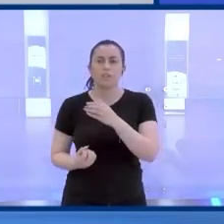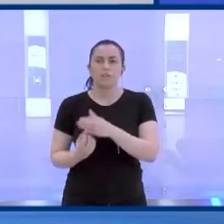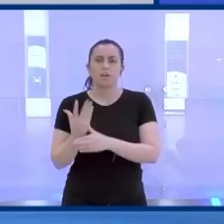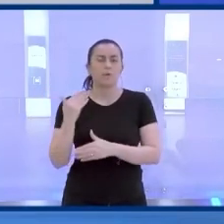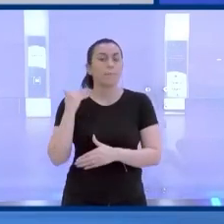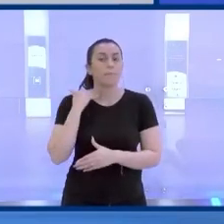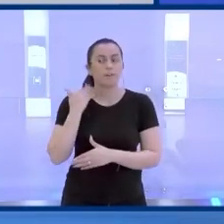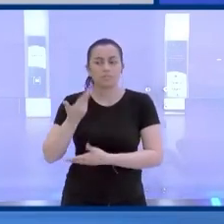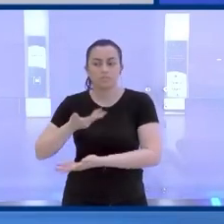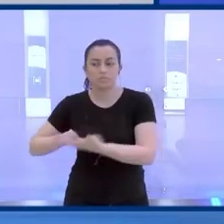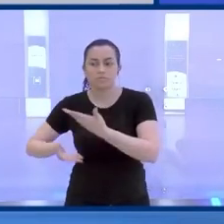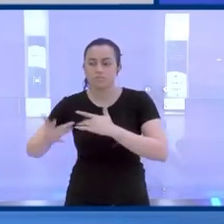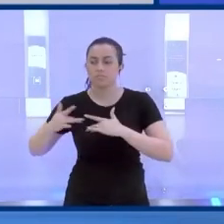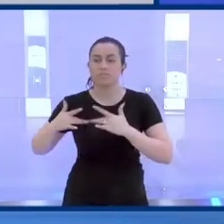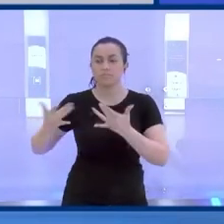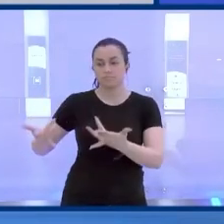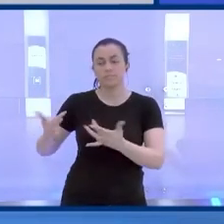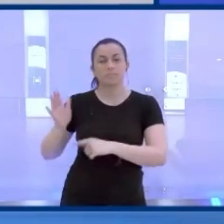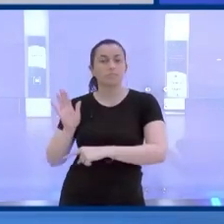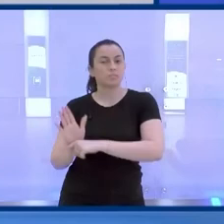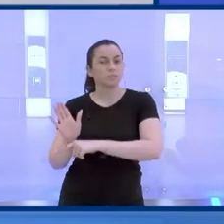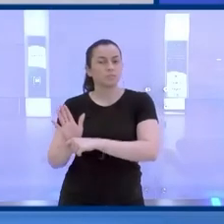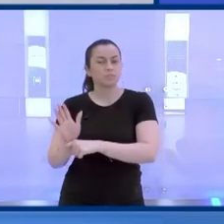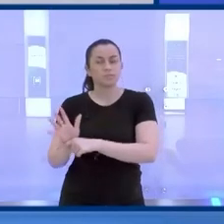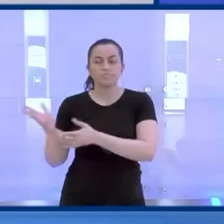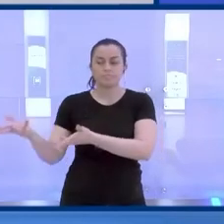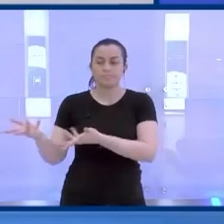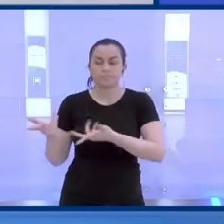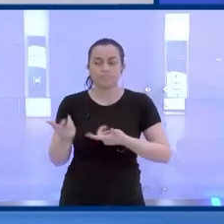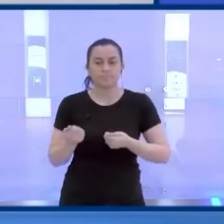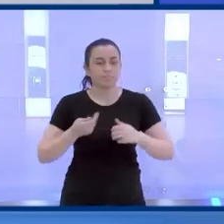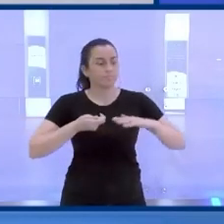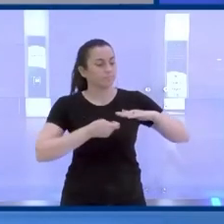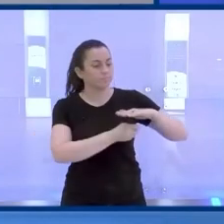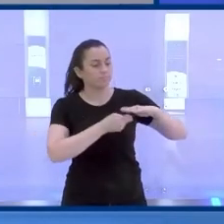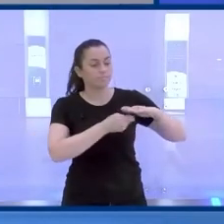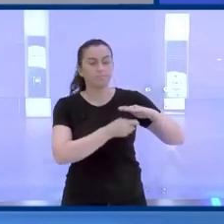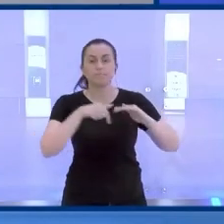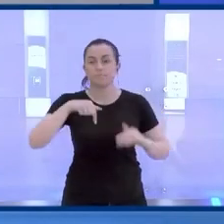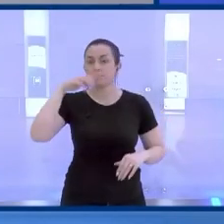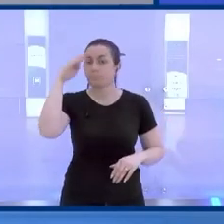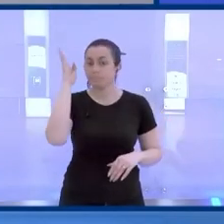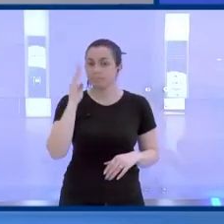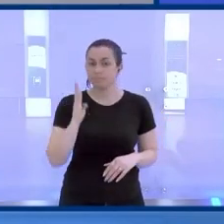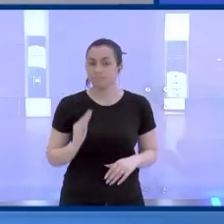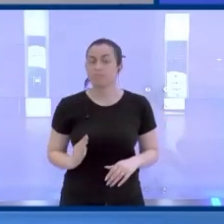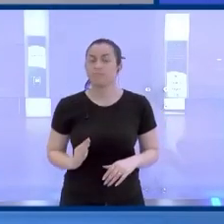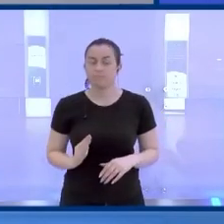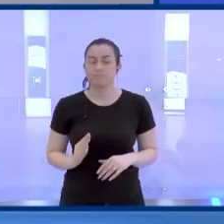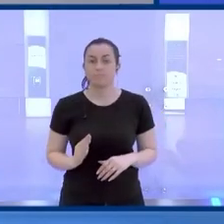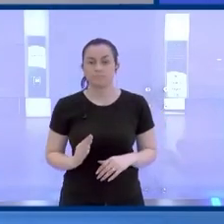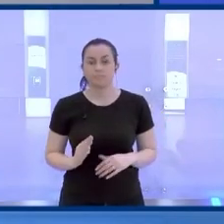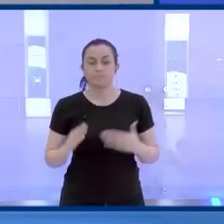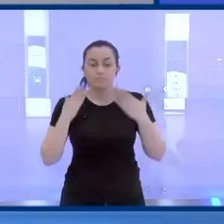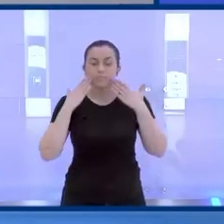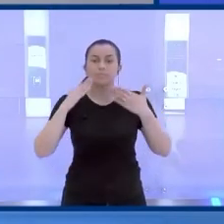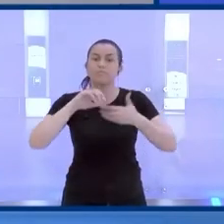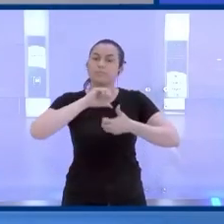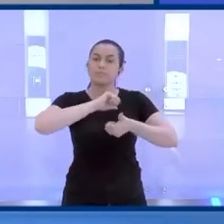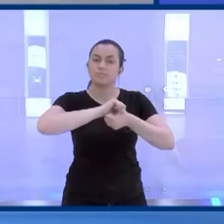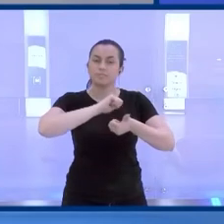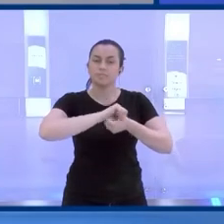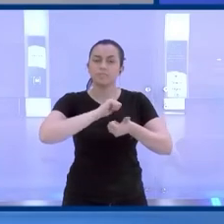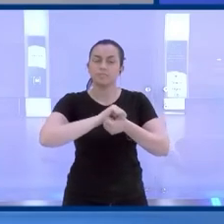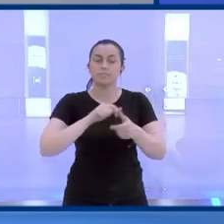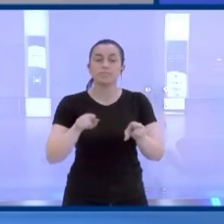ajudar estados, municípios, governo federal a atrair investimentos para o Brasil. Montar um pipeline consistente, de qualidade, e